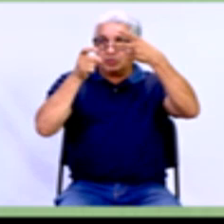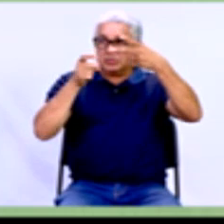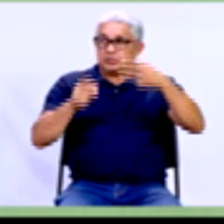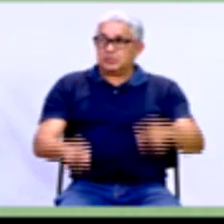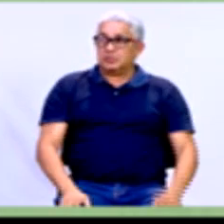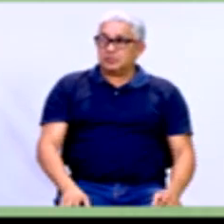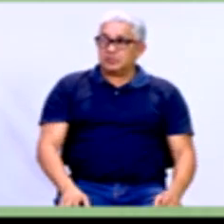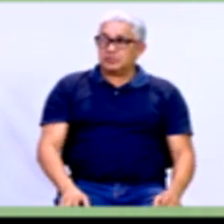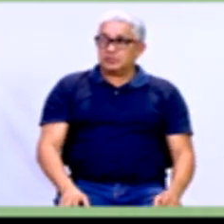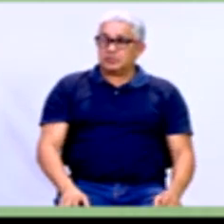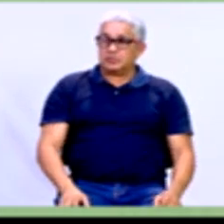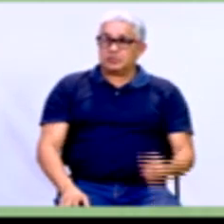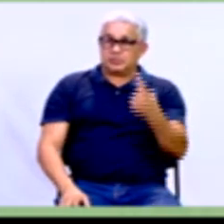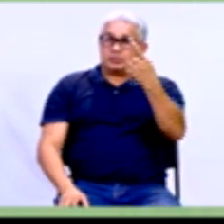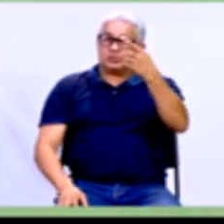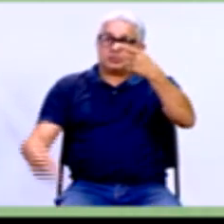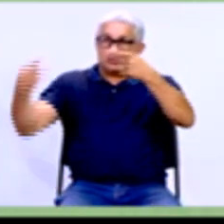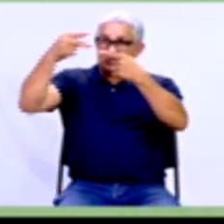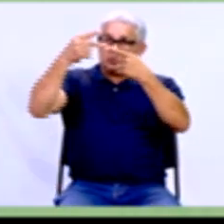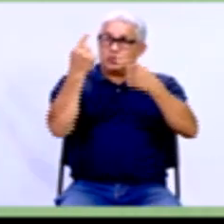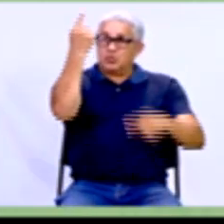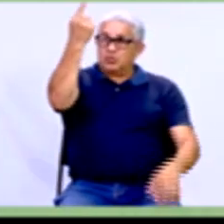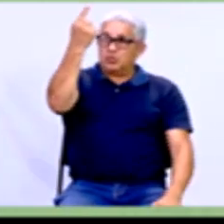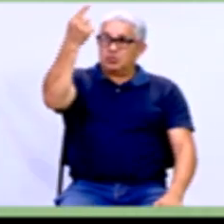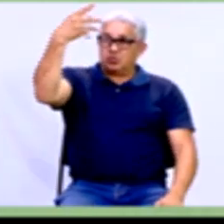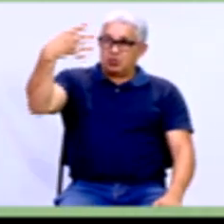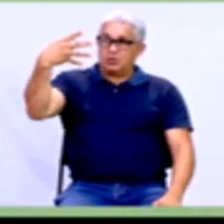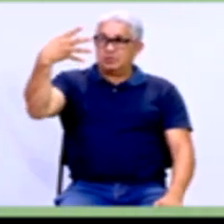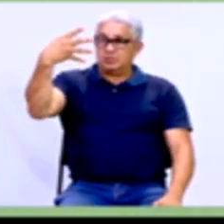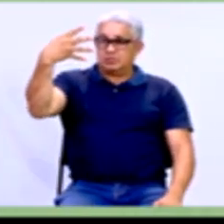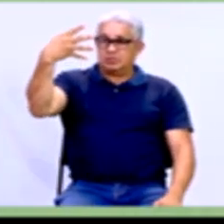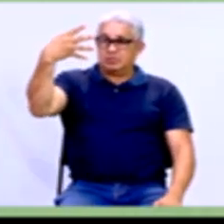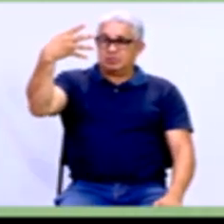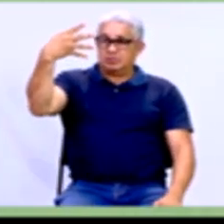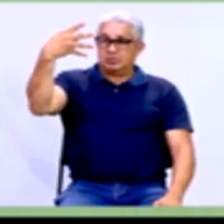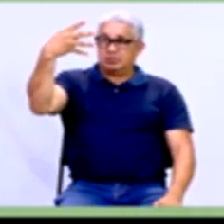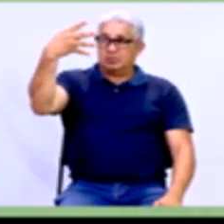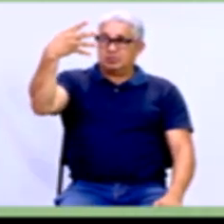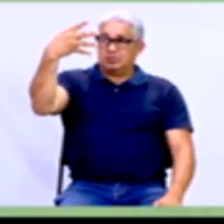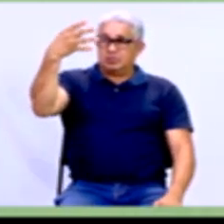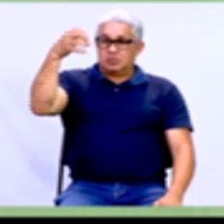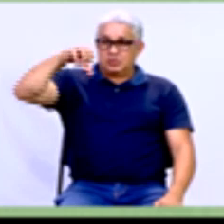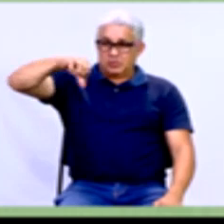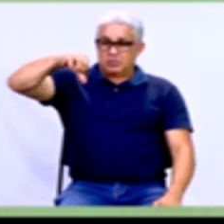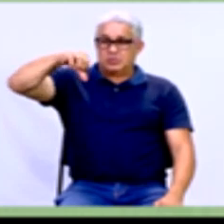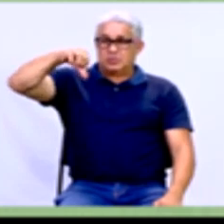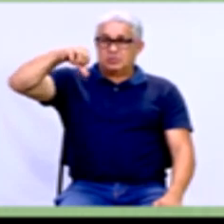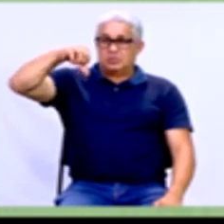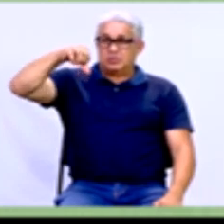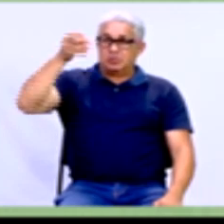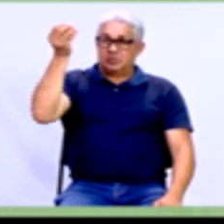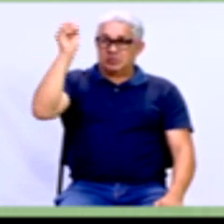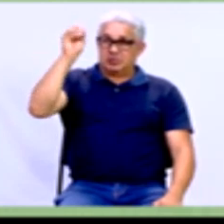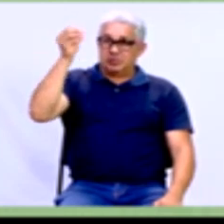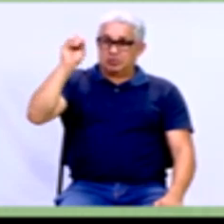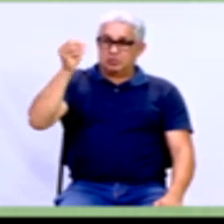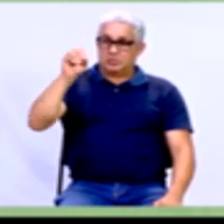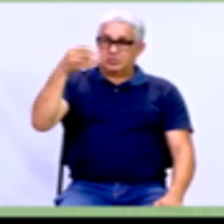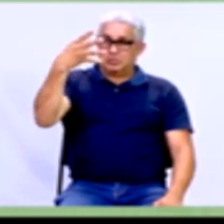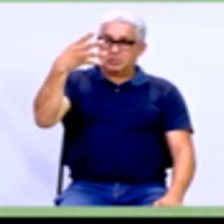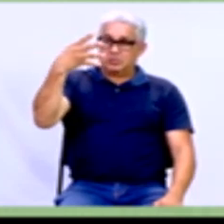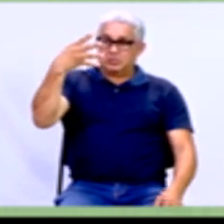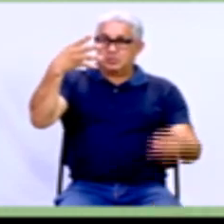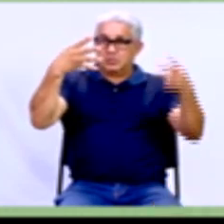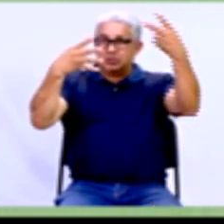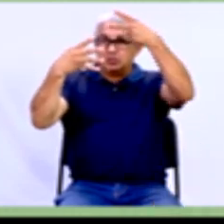ao quadrado, 1, 2 elevado ao quadrado, 4, 3 elevado ao quadrado, 9. Aqui, 4 elevado ao